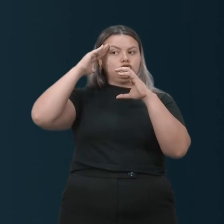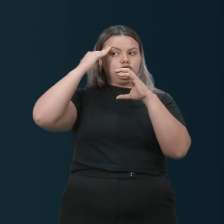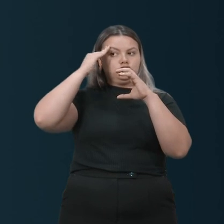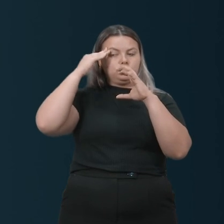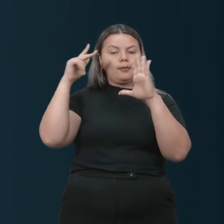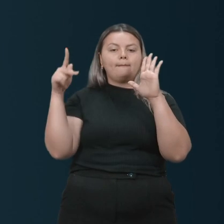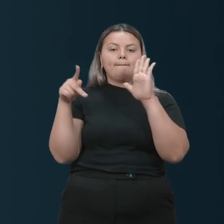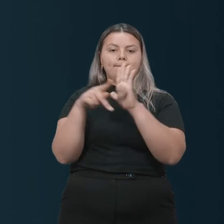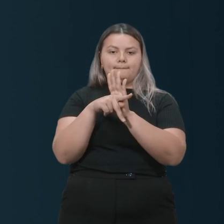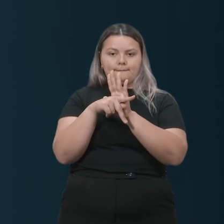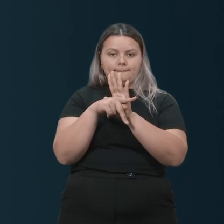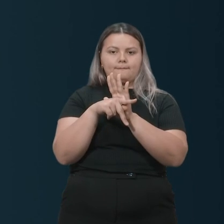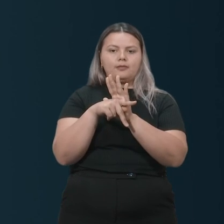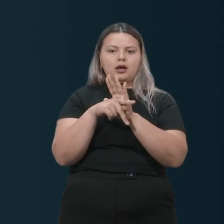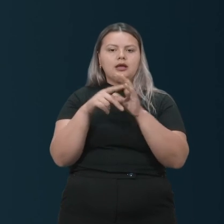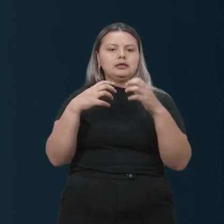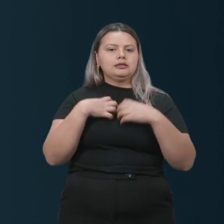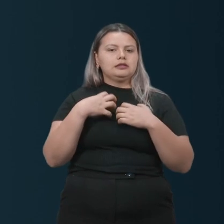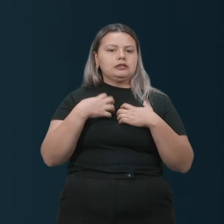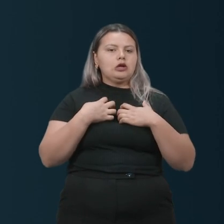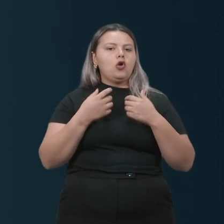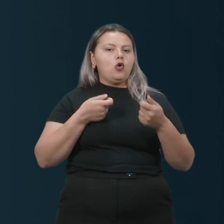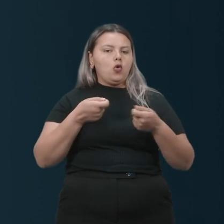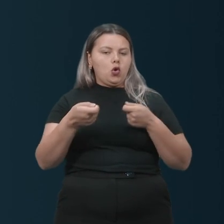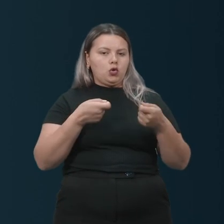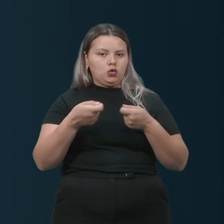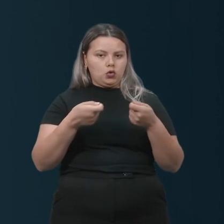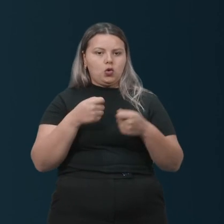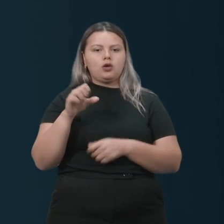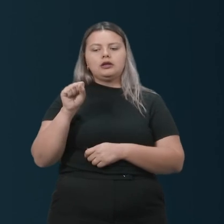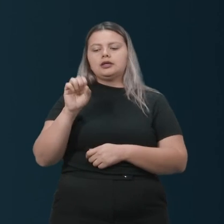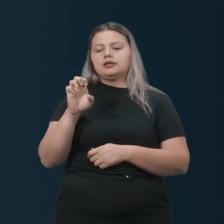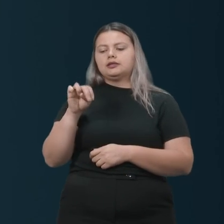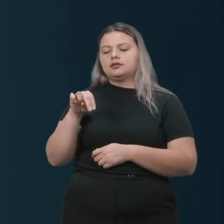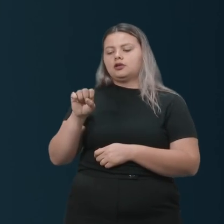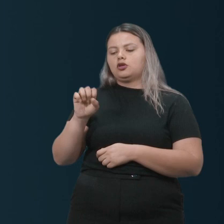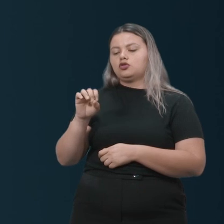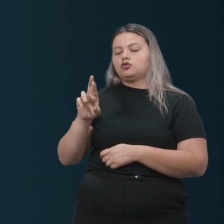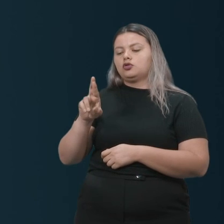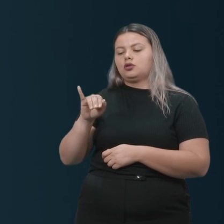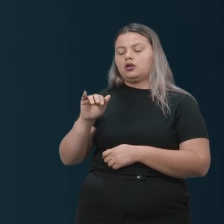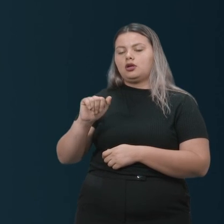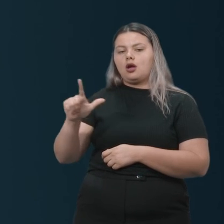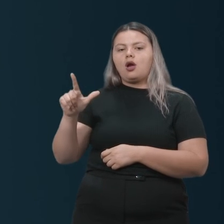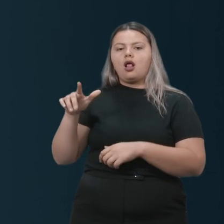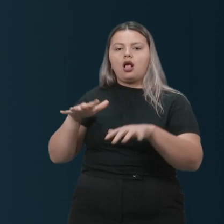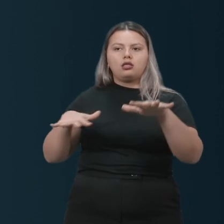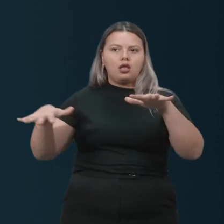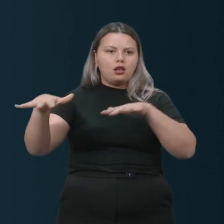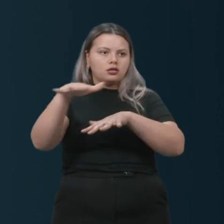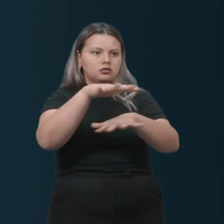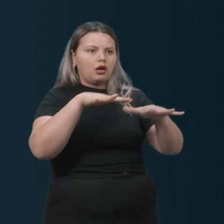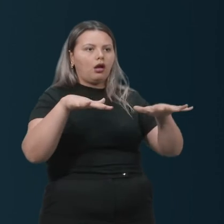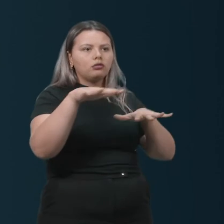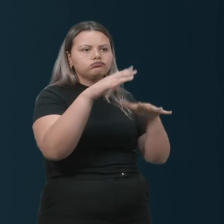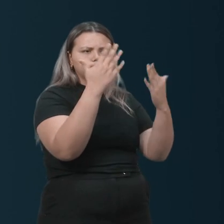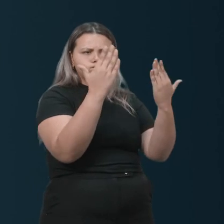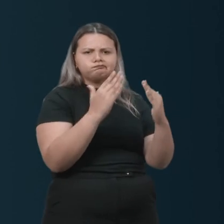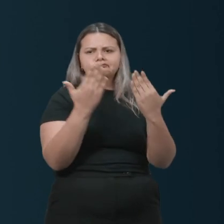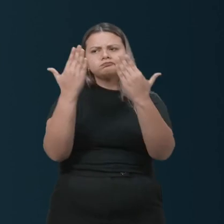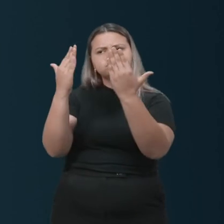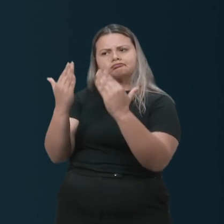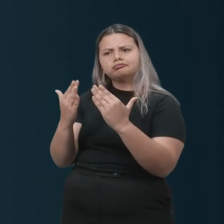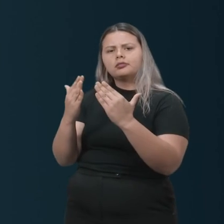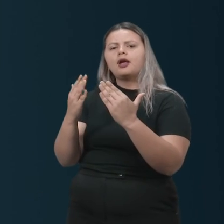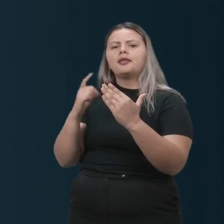central, esse nervo tem funções sensoriais, porque ele está analisando o ambiente e levando